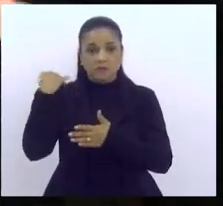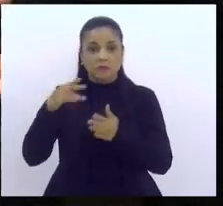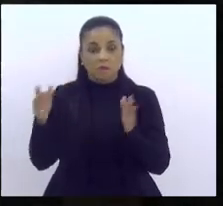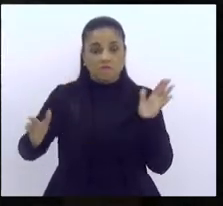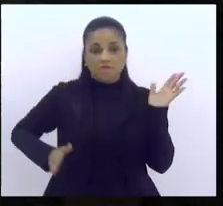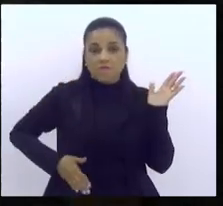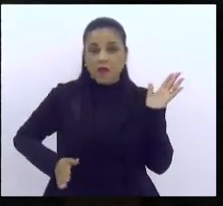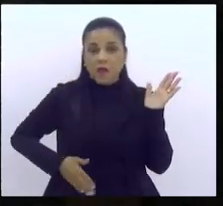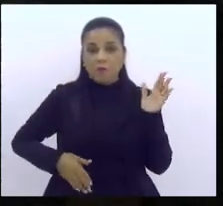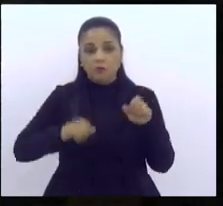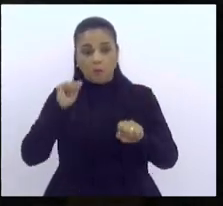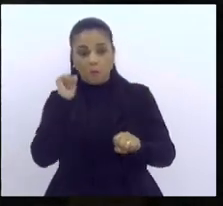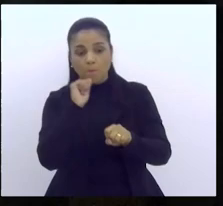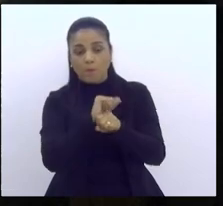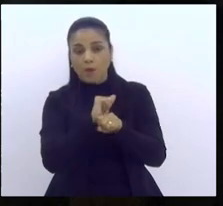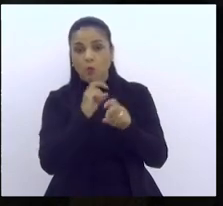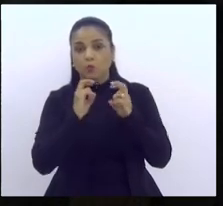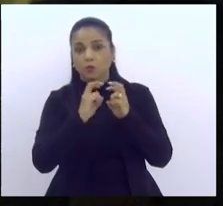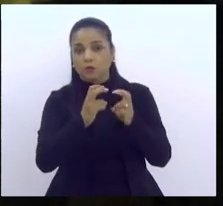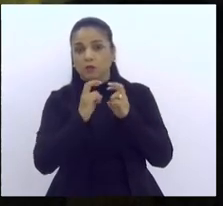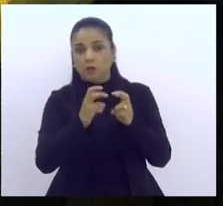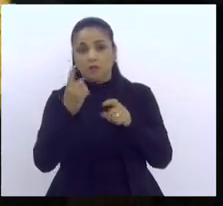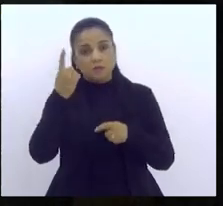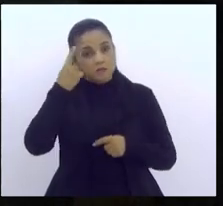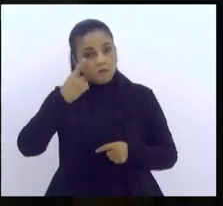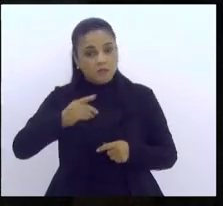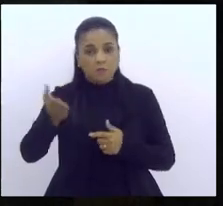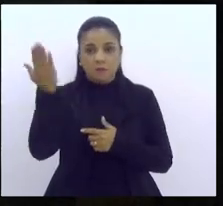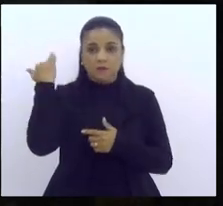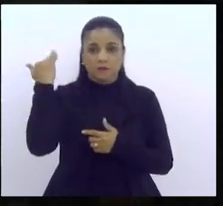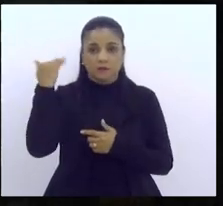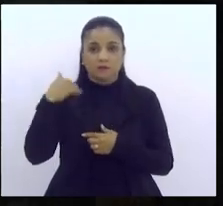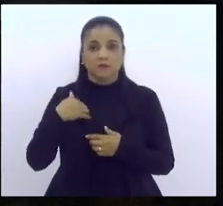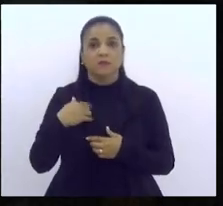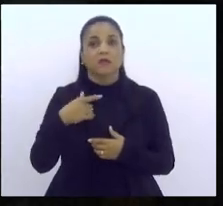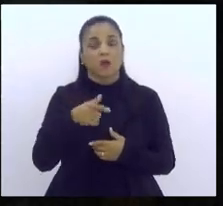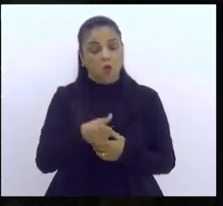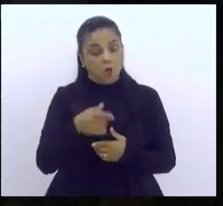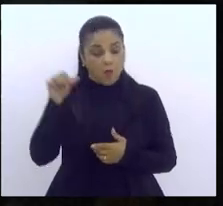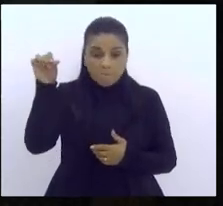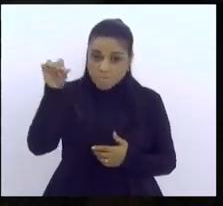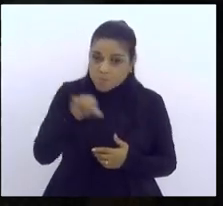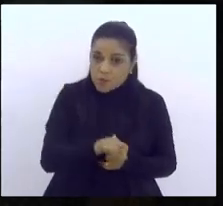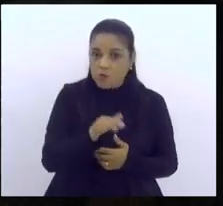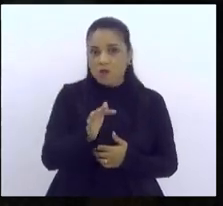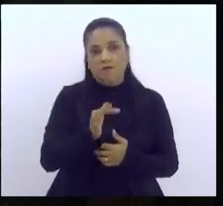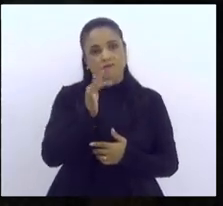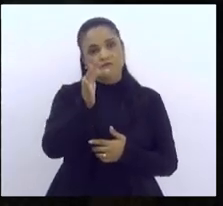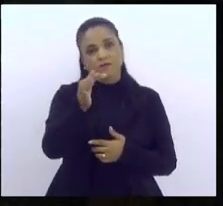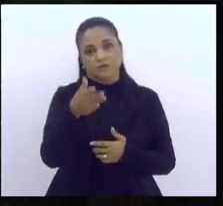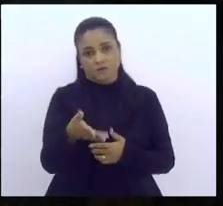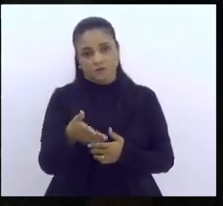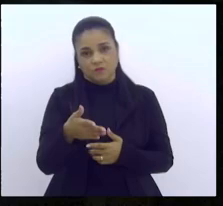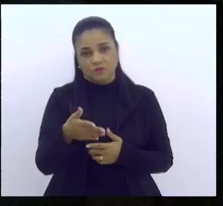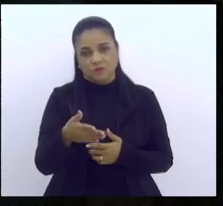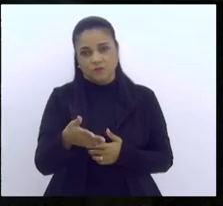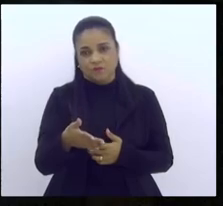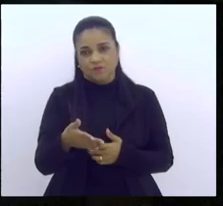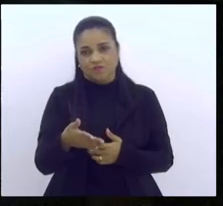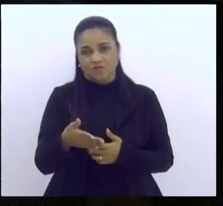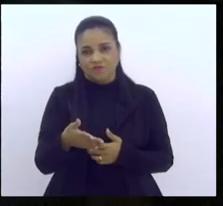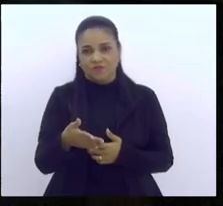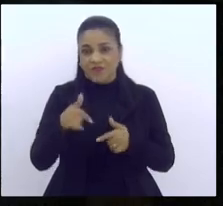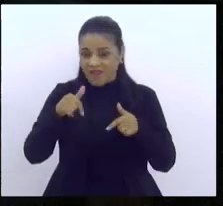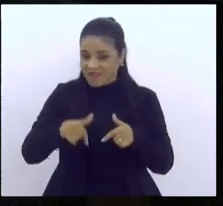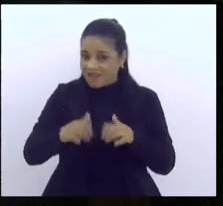mão. Nós vimos semana retrasada isso, eu falei, ó, a situação, a tendência é piorar, e está piorando cada vez mais. Então, essa